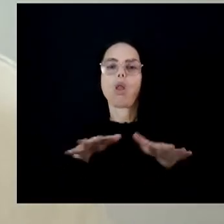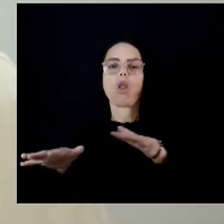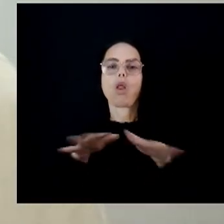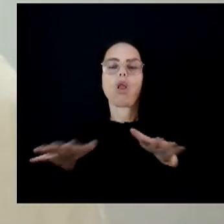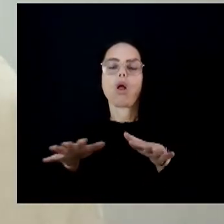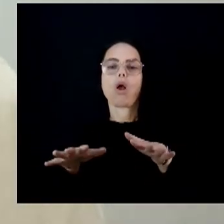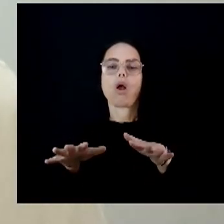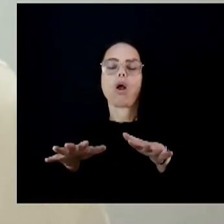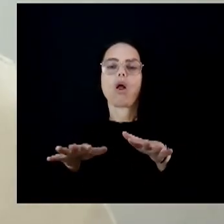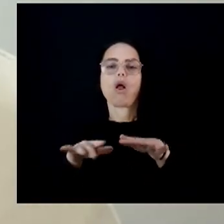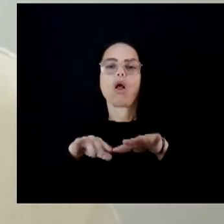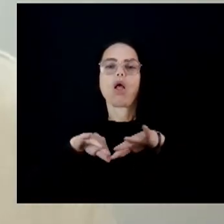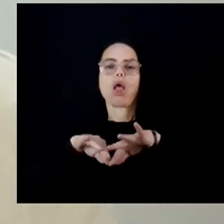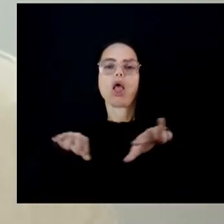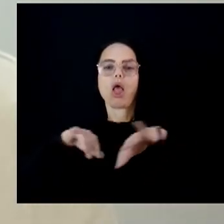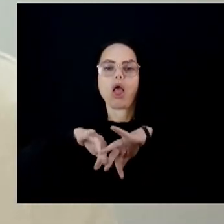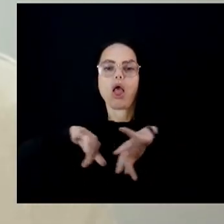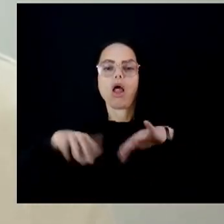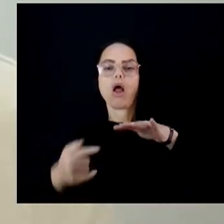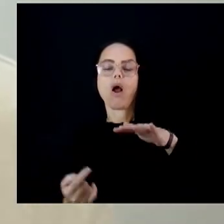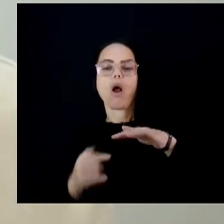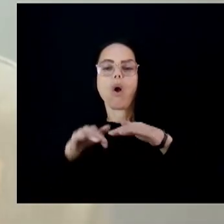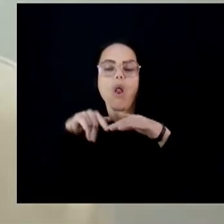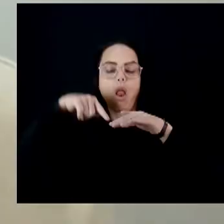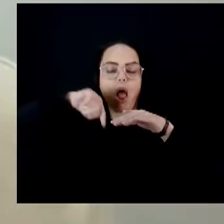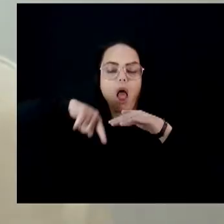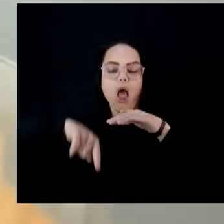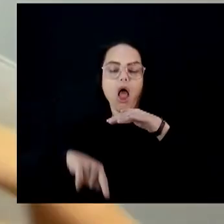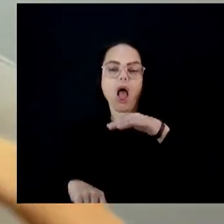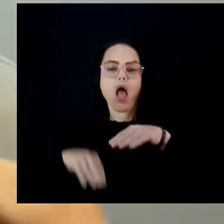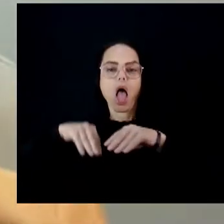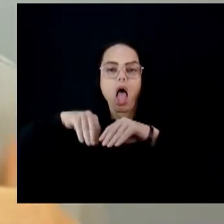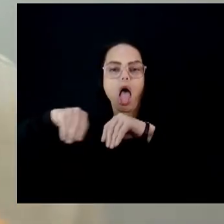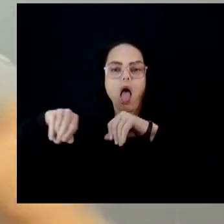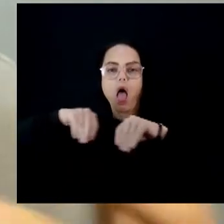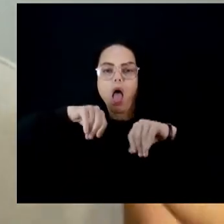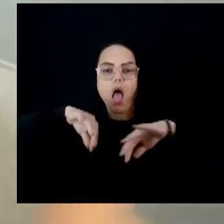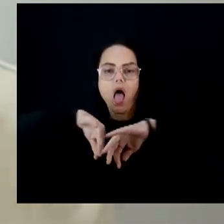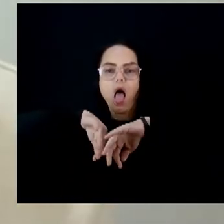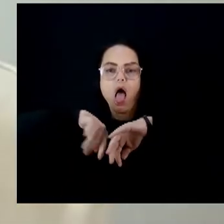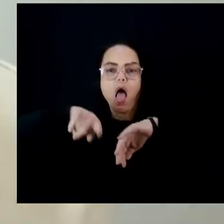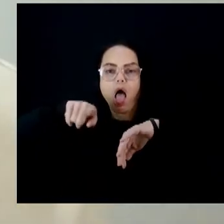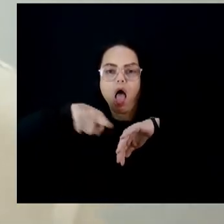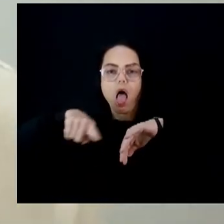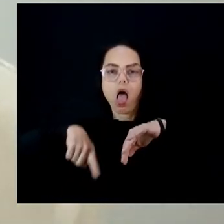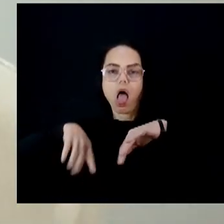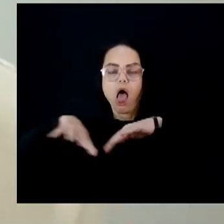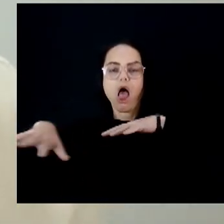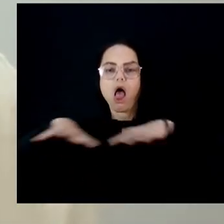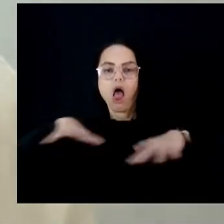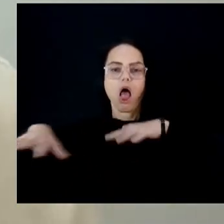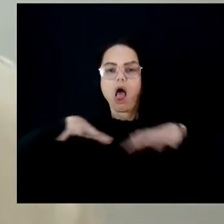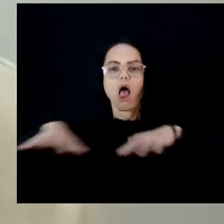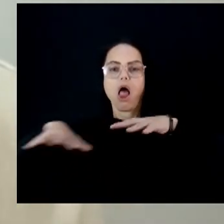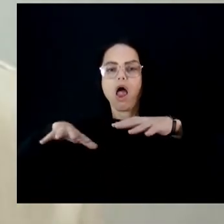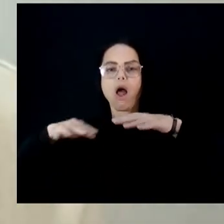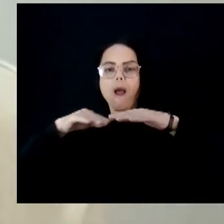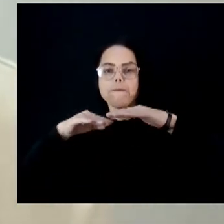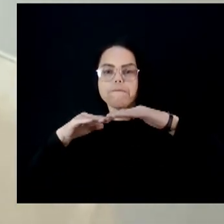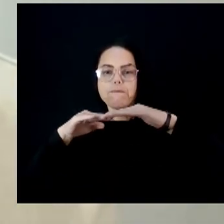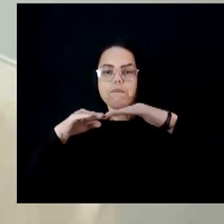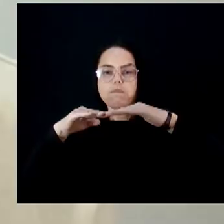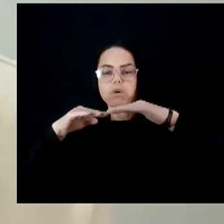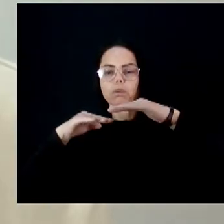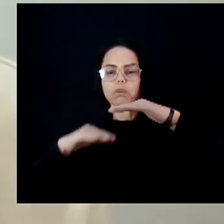está submetida. Então, por exemplo, os tremores são muito comuns em zonas de bordas de placa, né? Quando você tem limites de